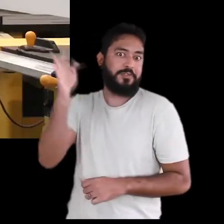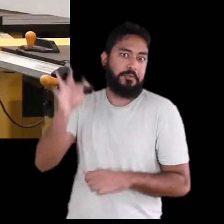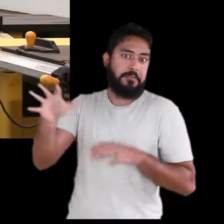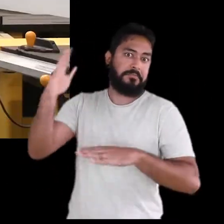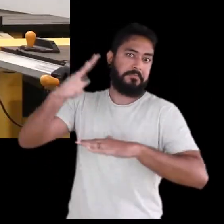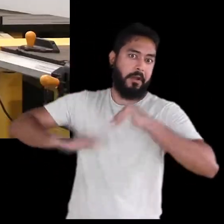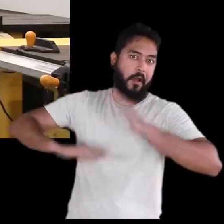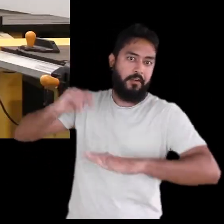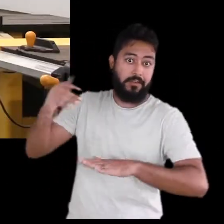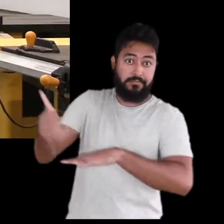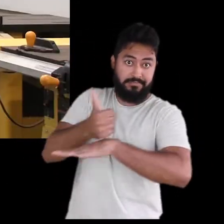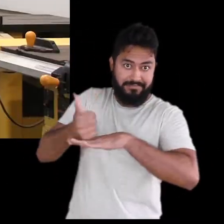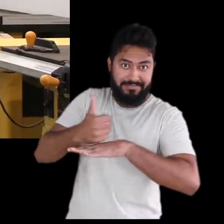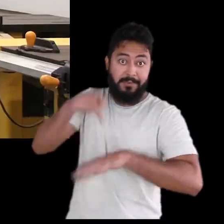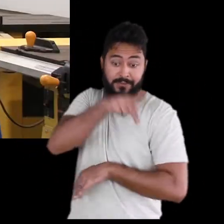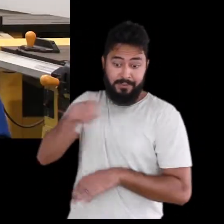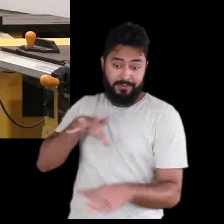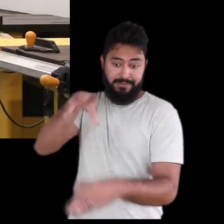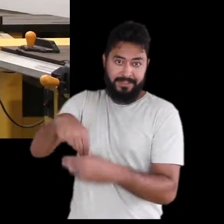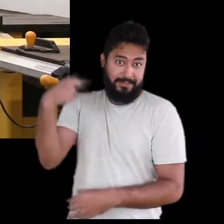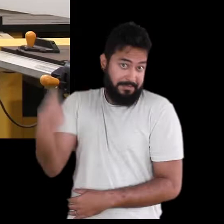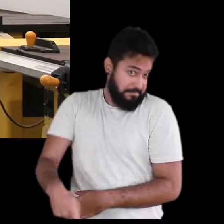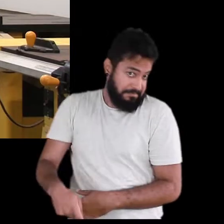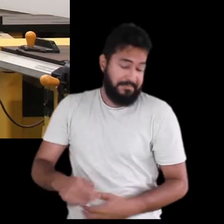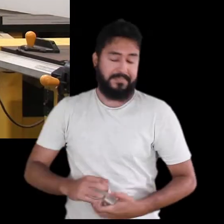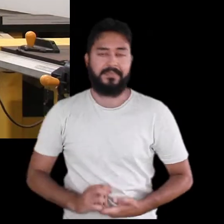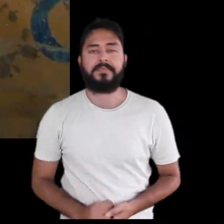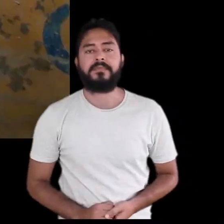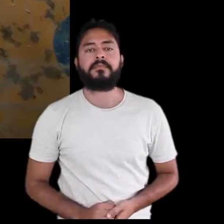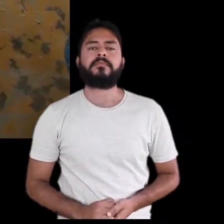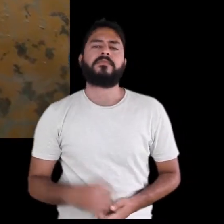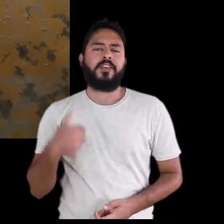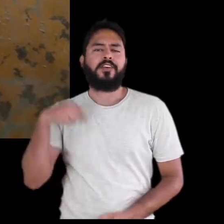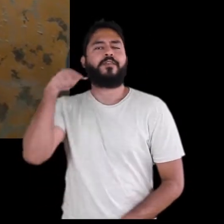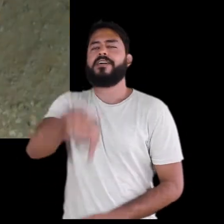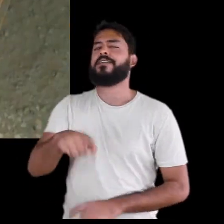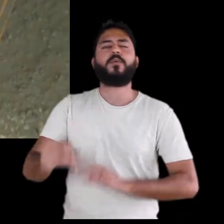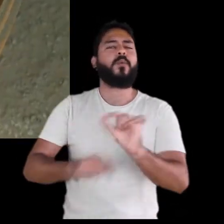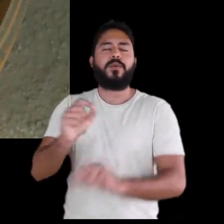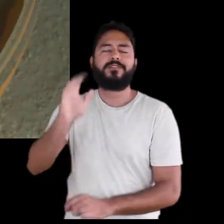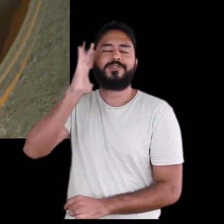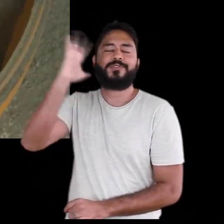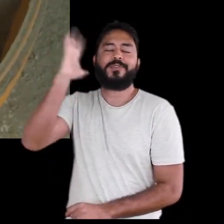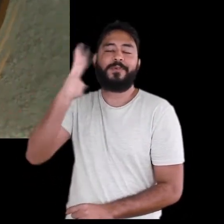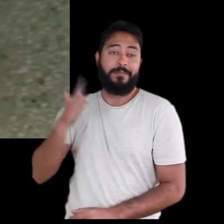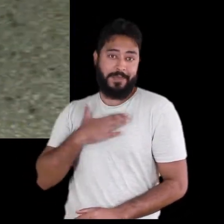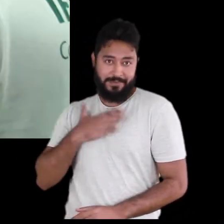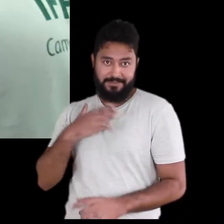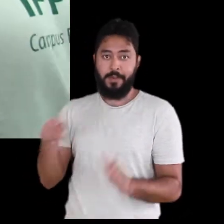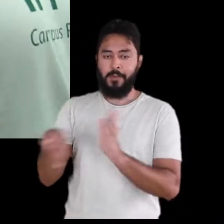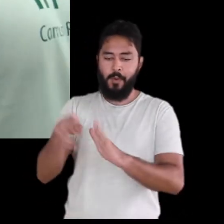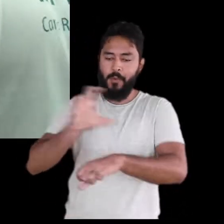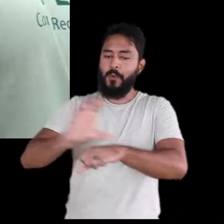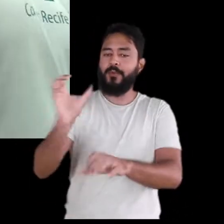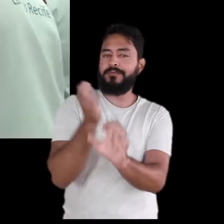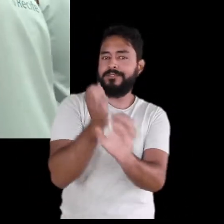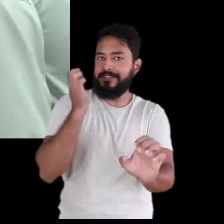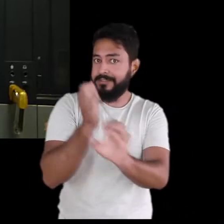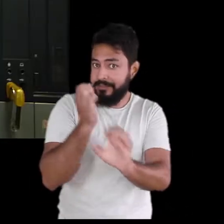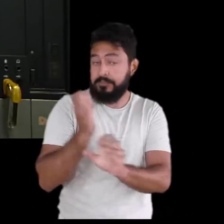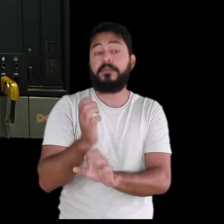até se tornar de repente um professor do próprio Campus assim que você estudou a vida toda tô aqui realizando um sonho fazer engenharia